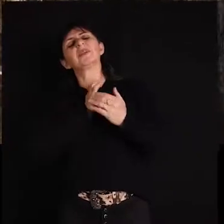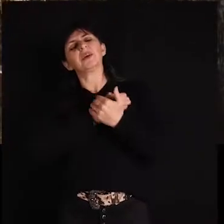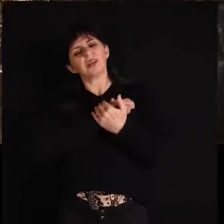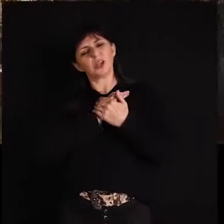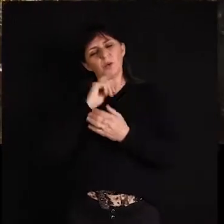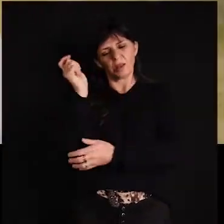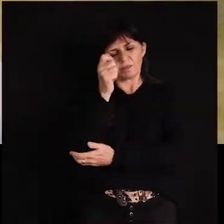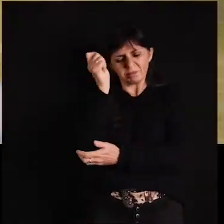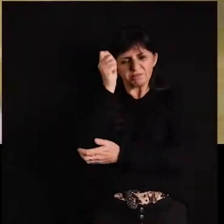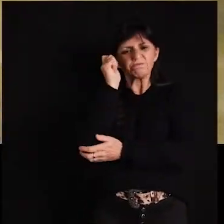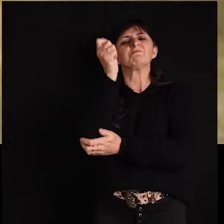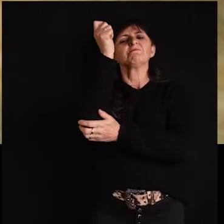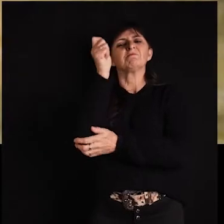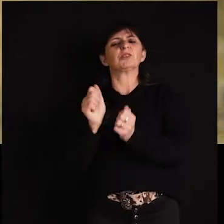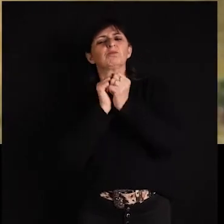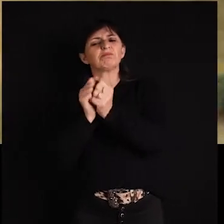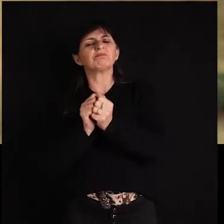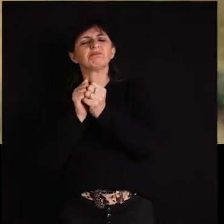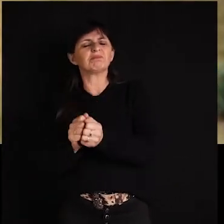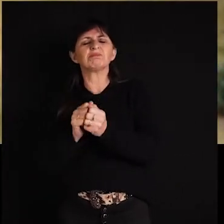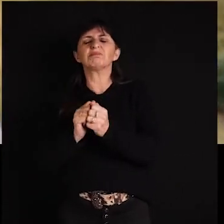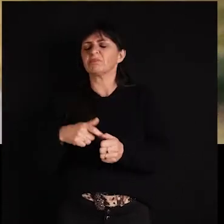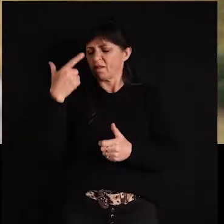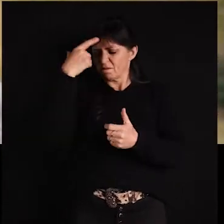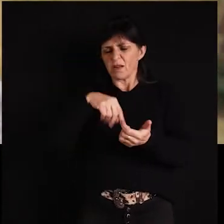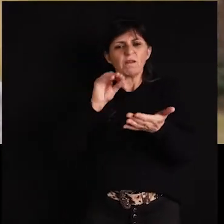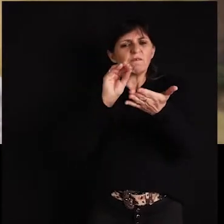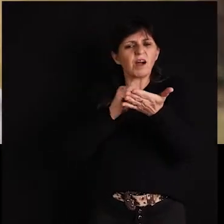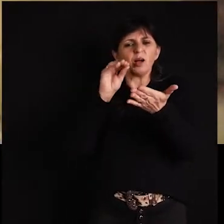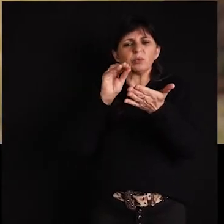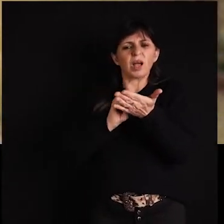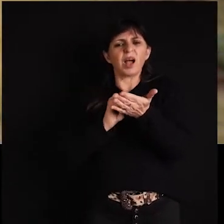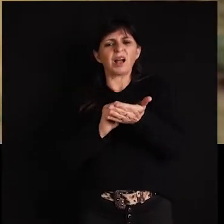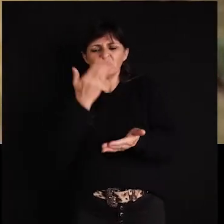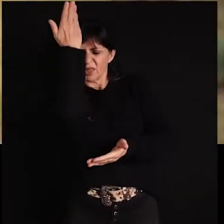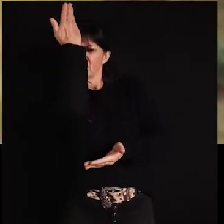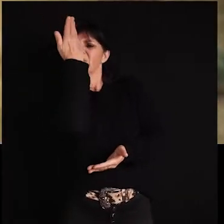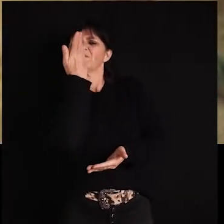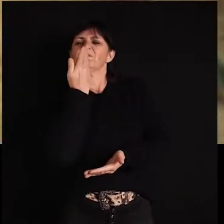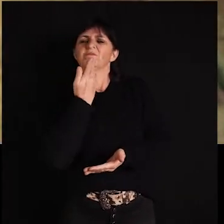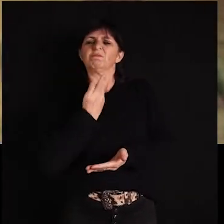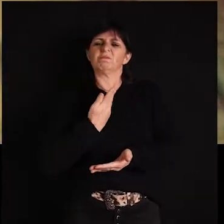mão. Ausente fico sem jeito, me sinto feito tudo pela